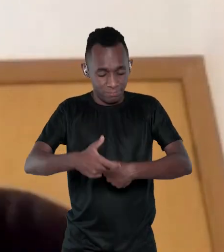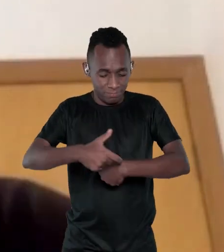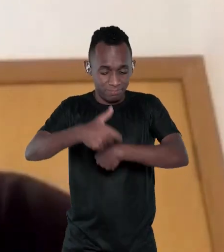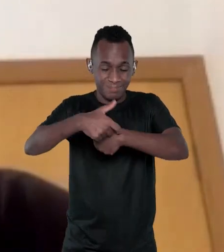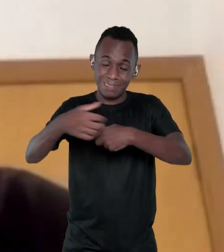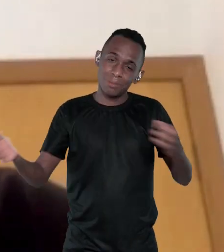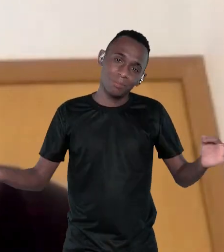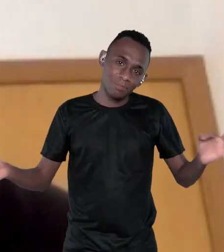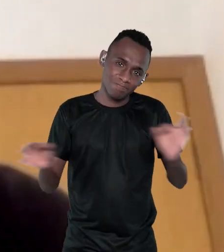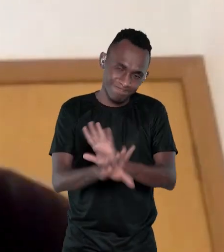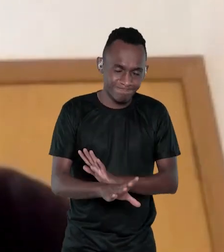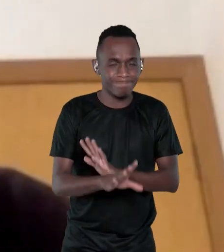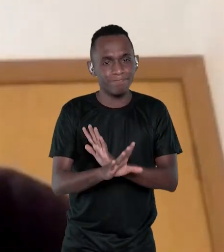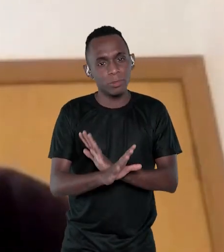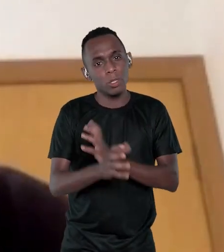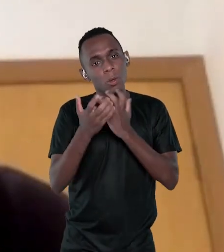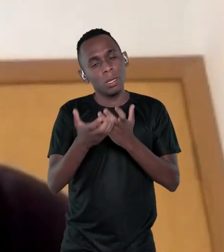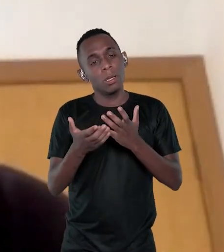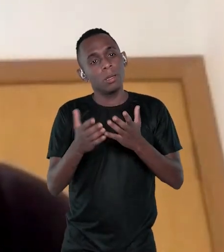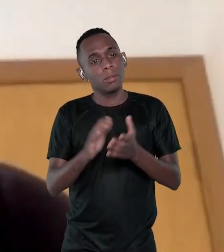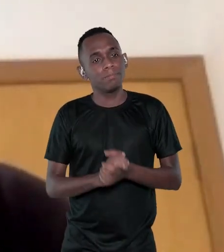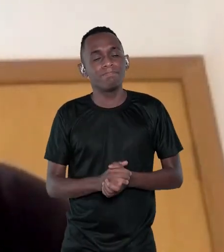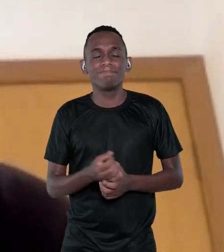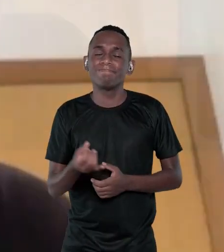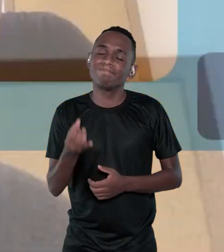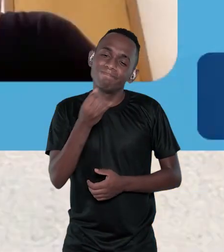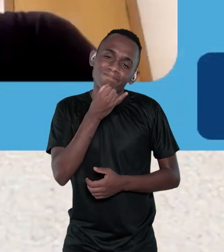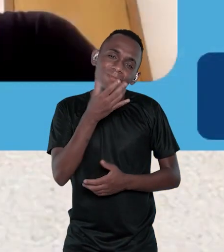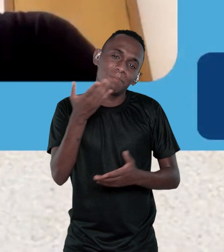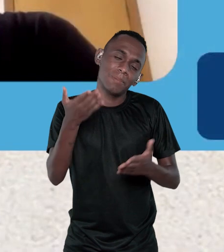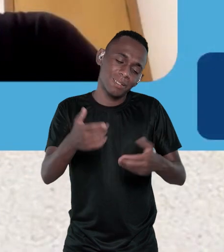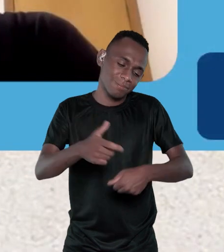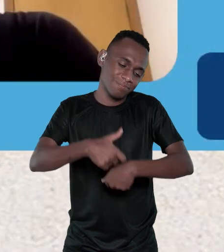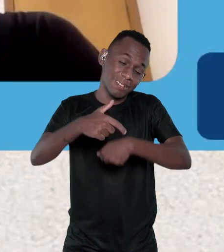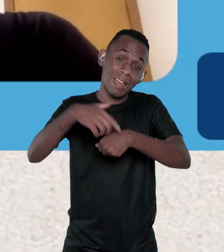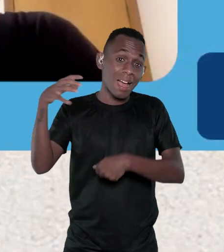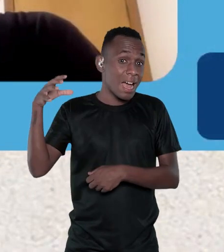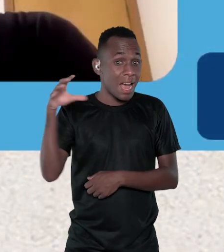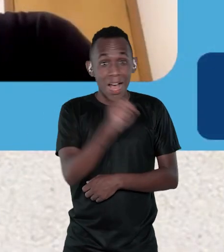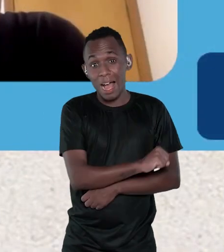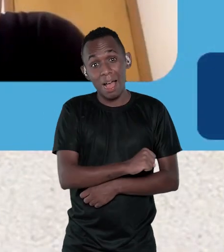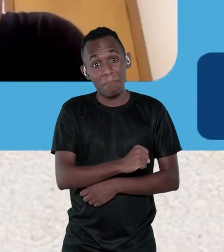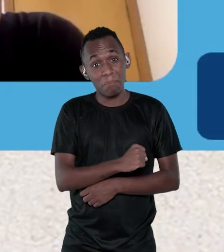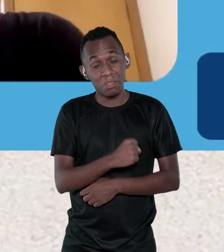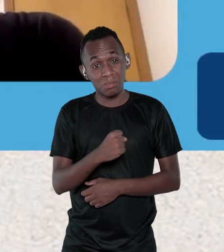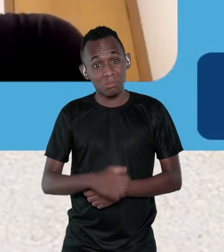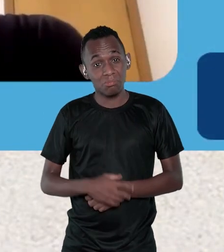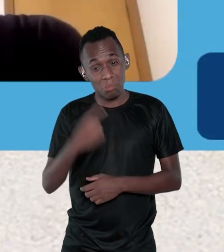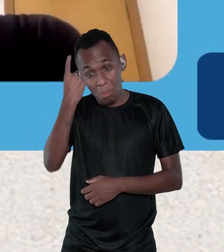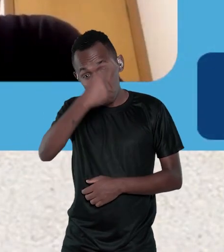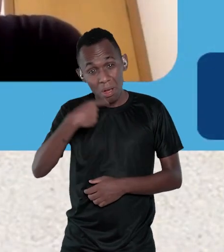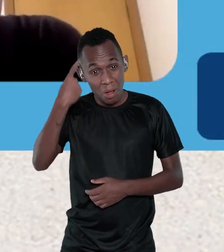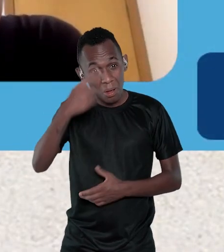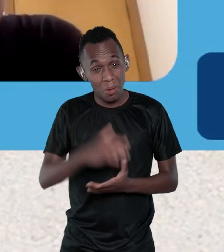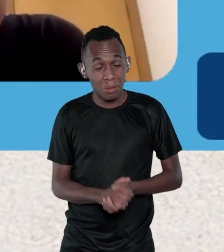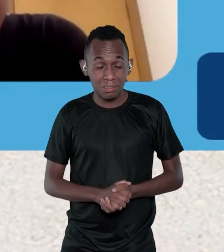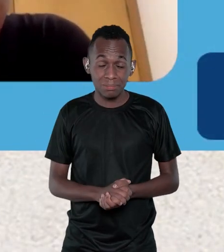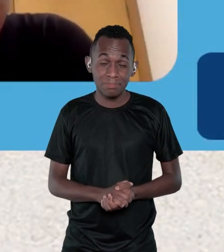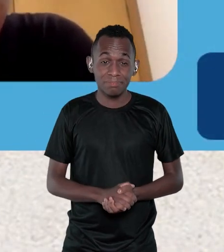aqui. Maravilha. Murilo Antunes, nosso tempo que acabou, eu quero pedir para você...